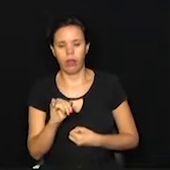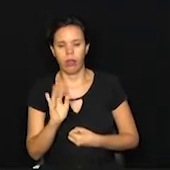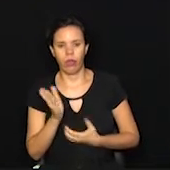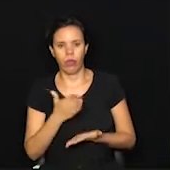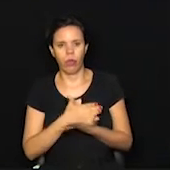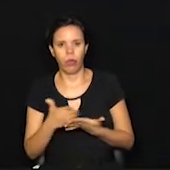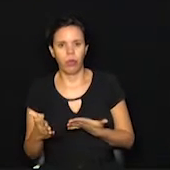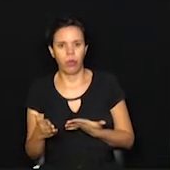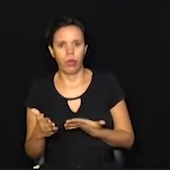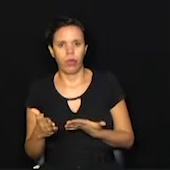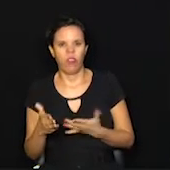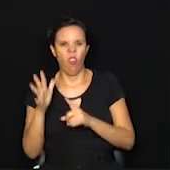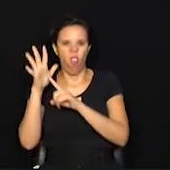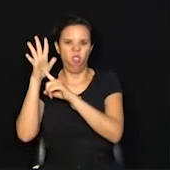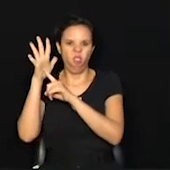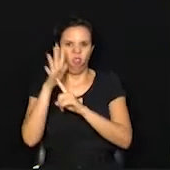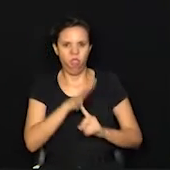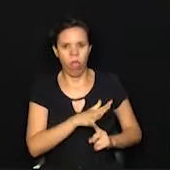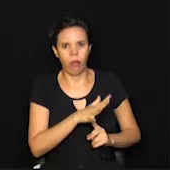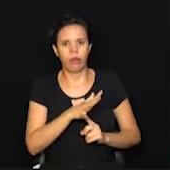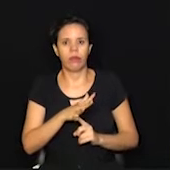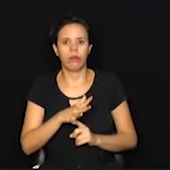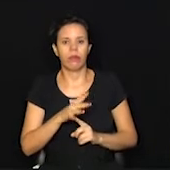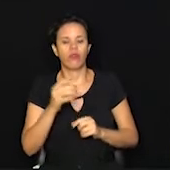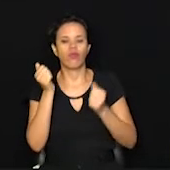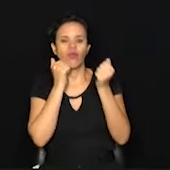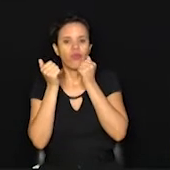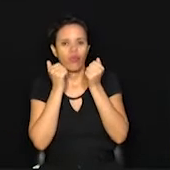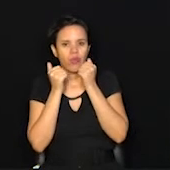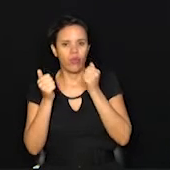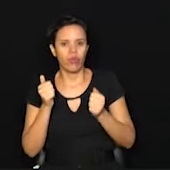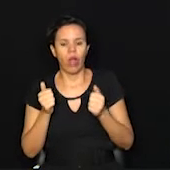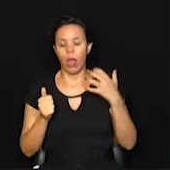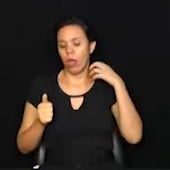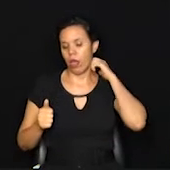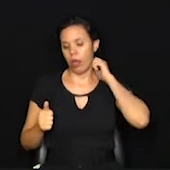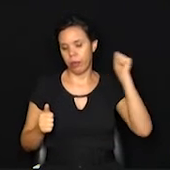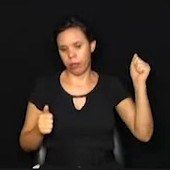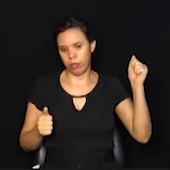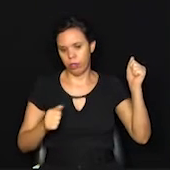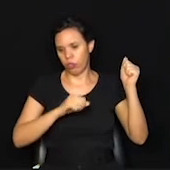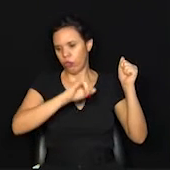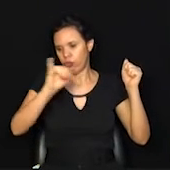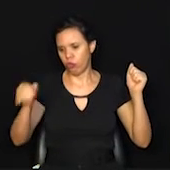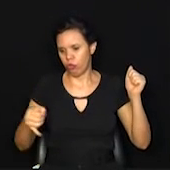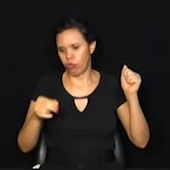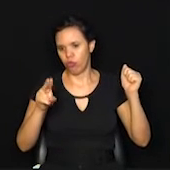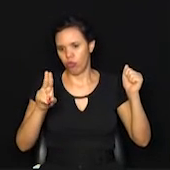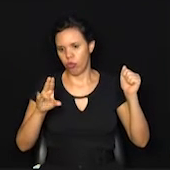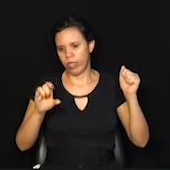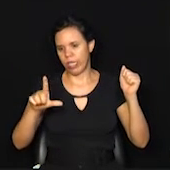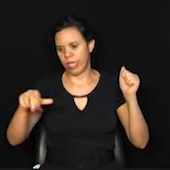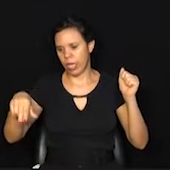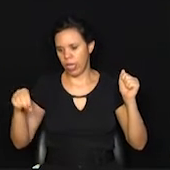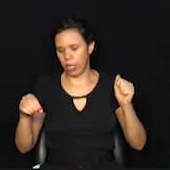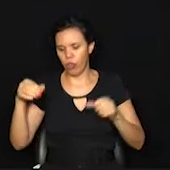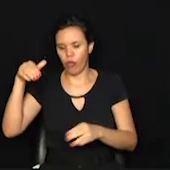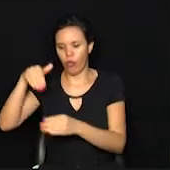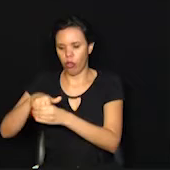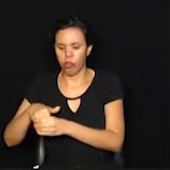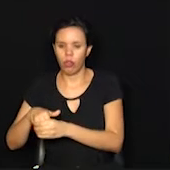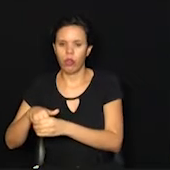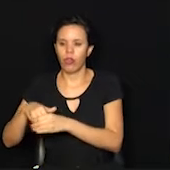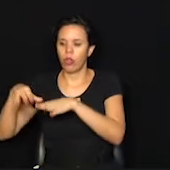começa a repressão e em Julho veja só em abril o Juscelino voltou no Castelo Branco em julho